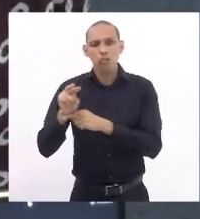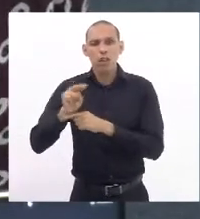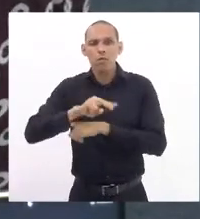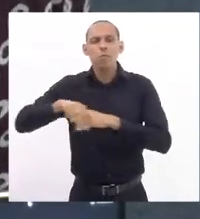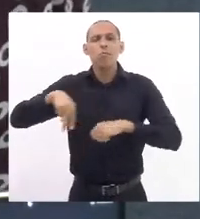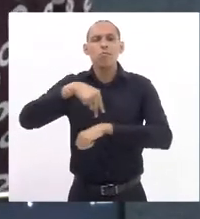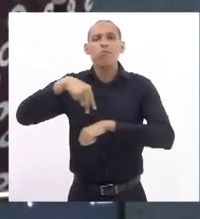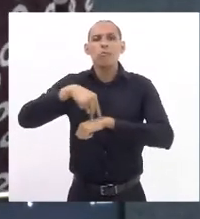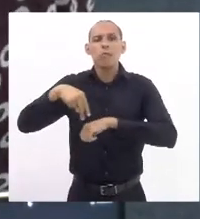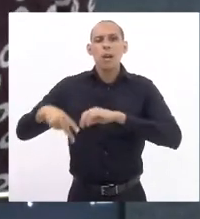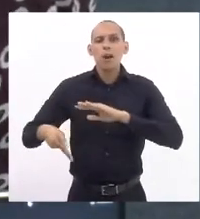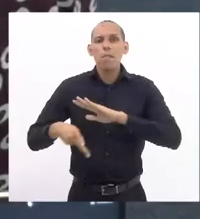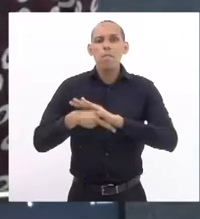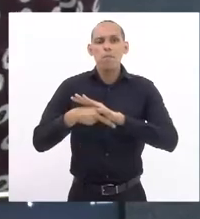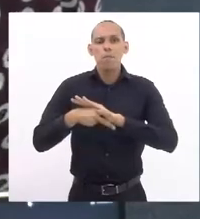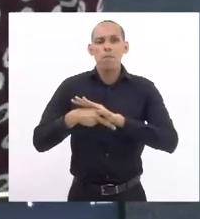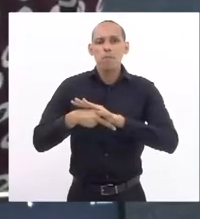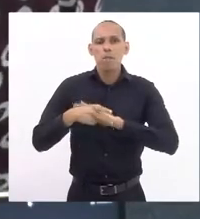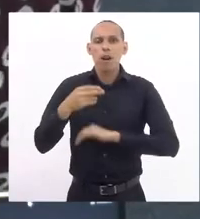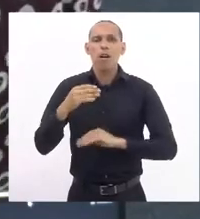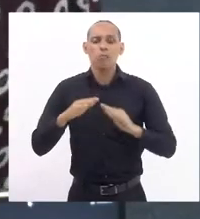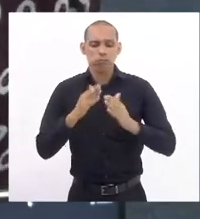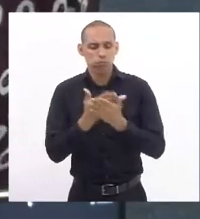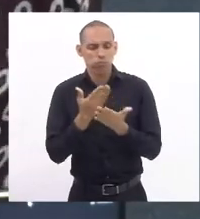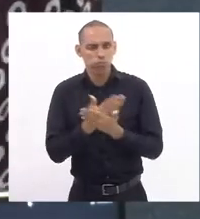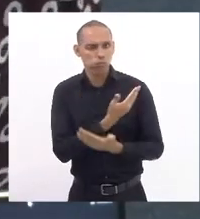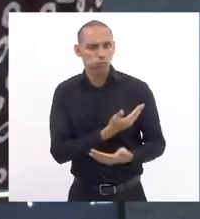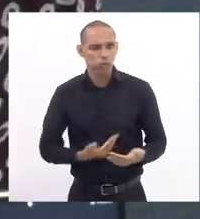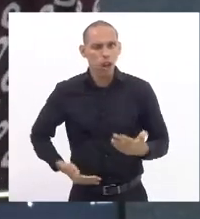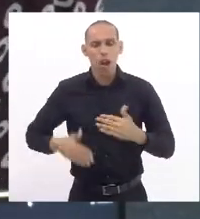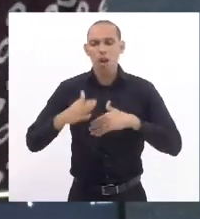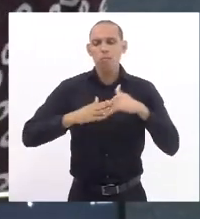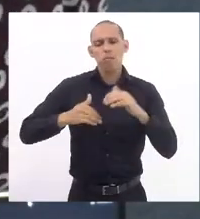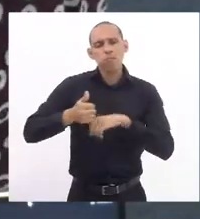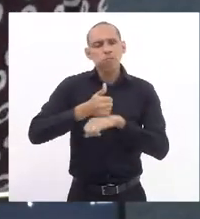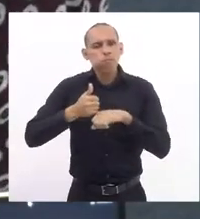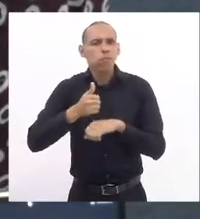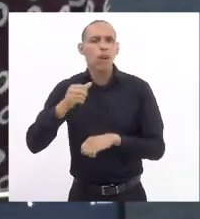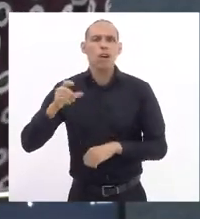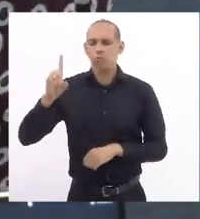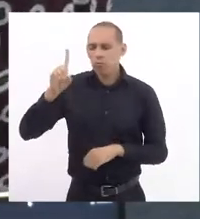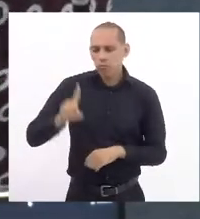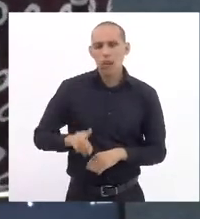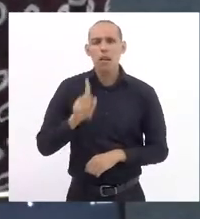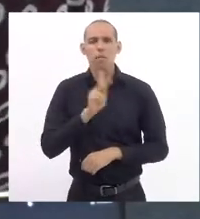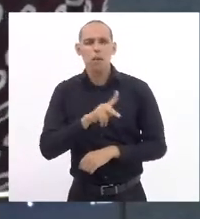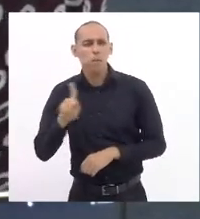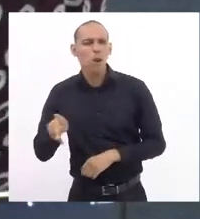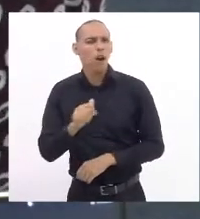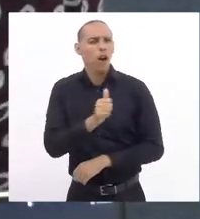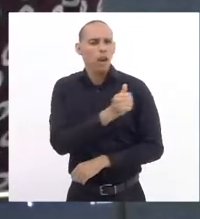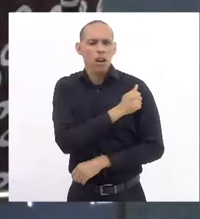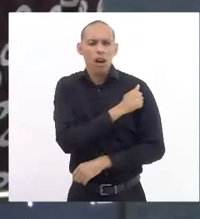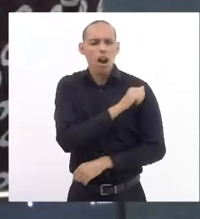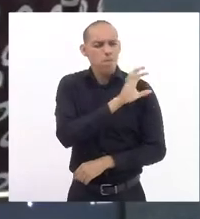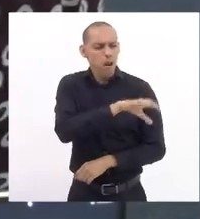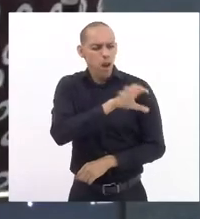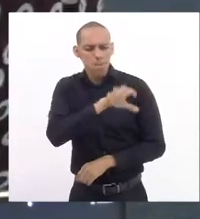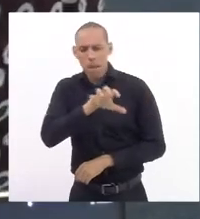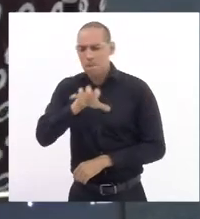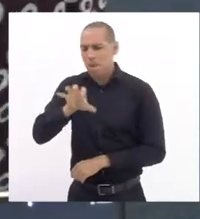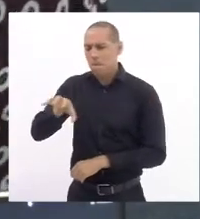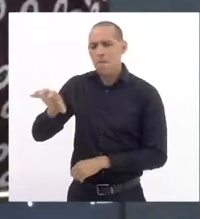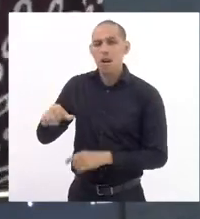protagonismo das escolas estaduais, de seus profissionais, direções, professores, alunos, entidades que representam